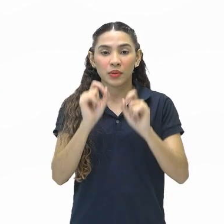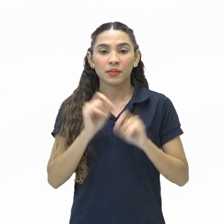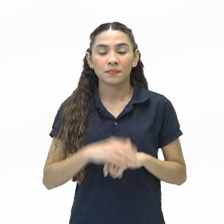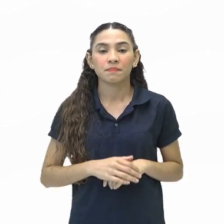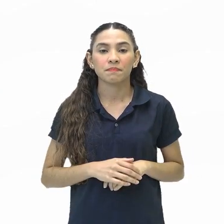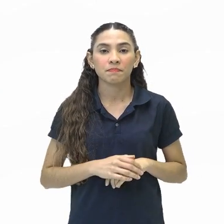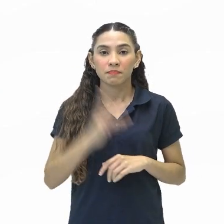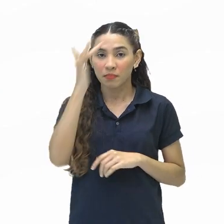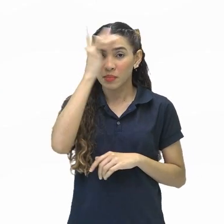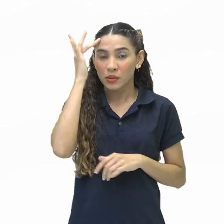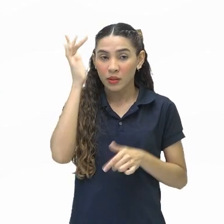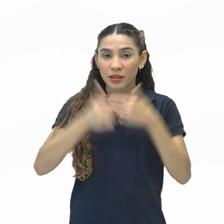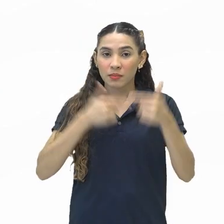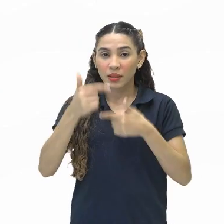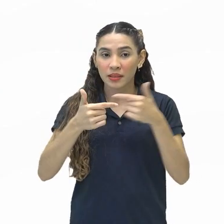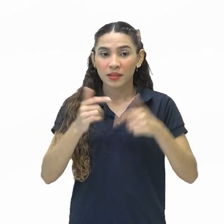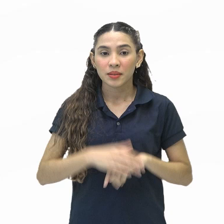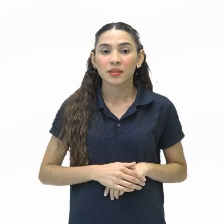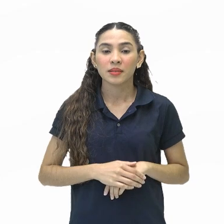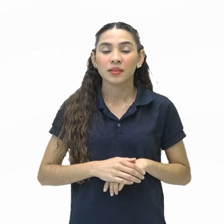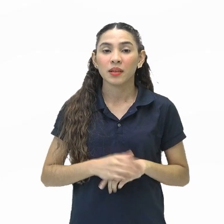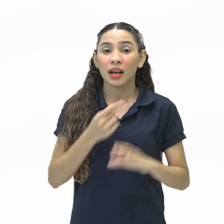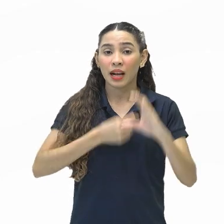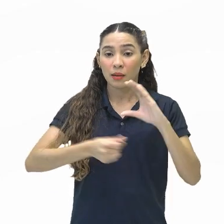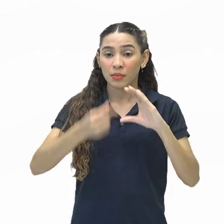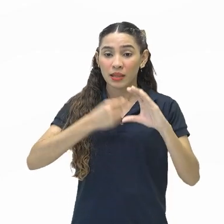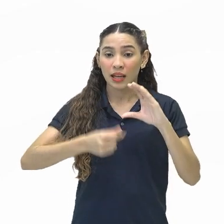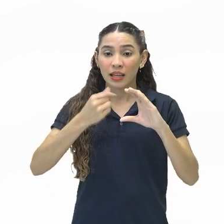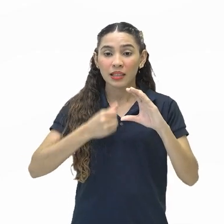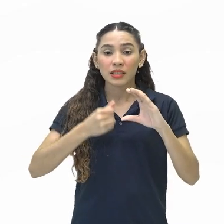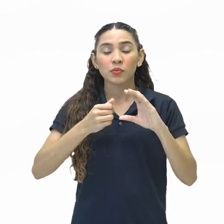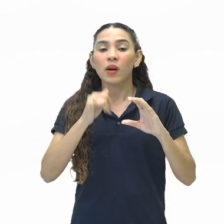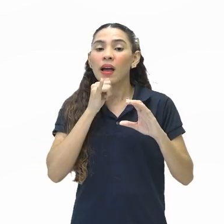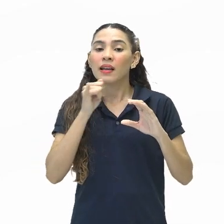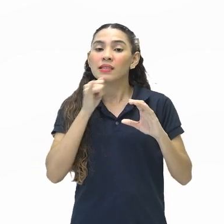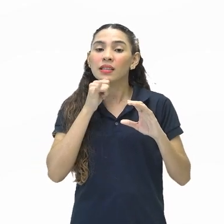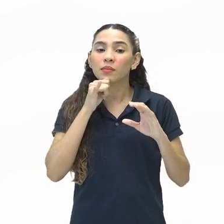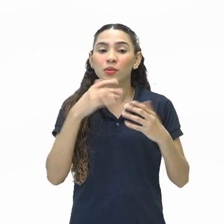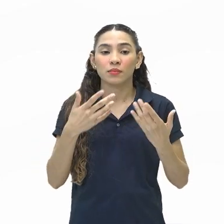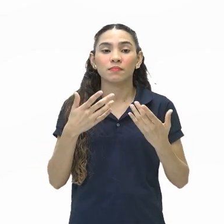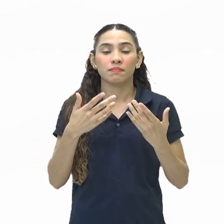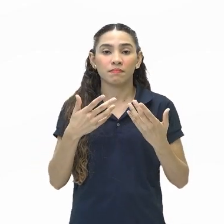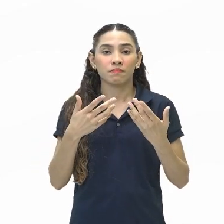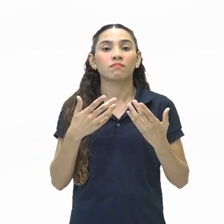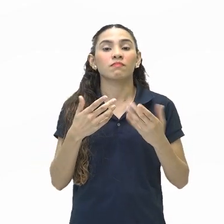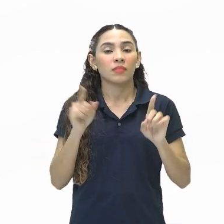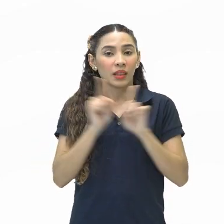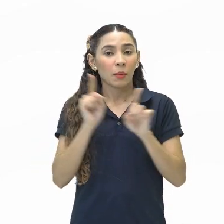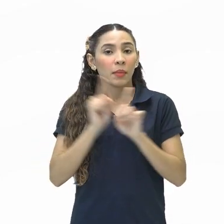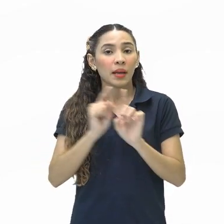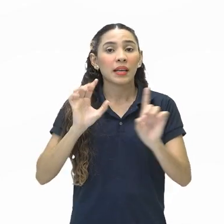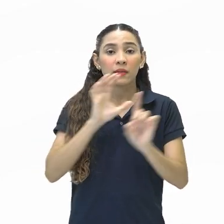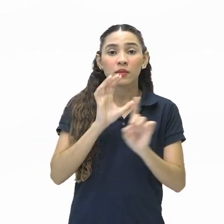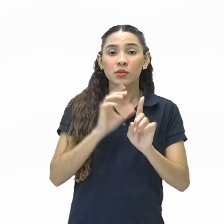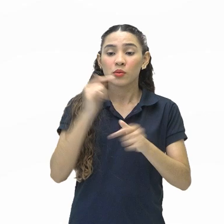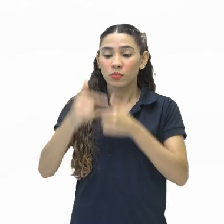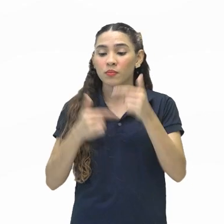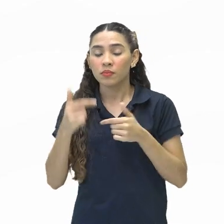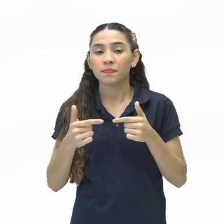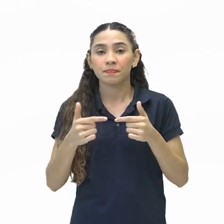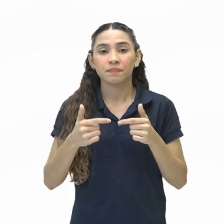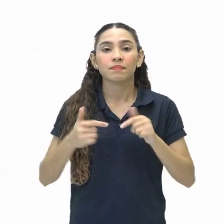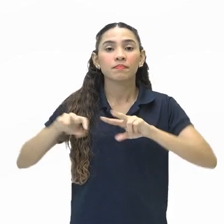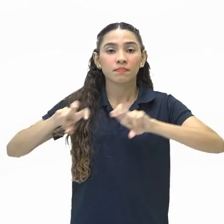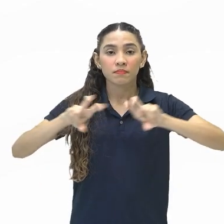o trabalhador ribeirinho, então, o capitalismo entrou na floresta e também atingiu esse trabalho do